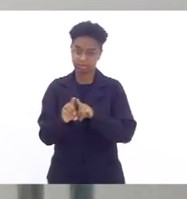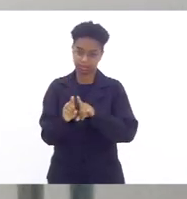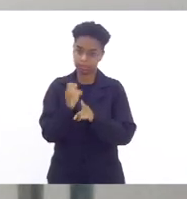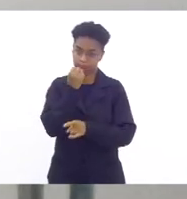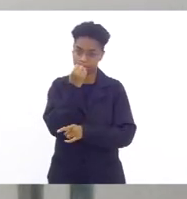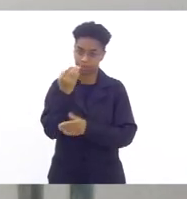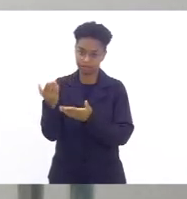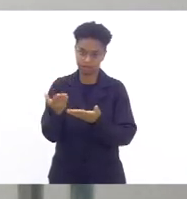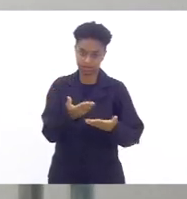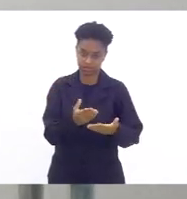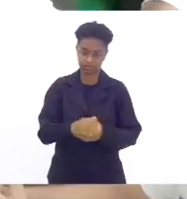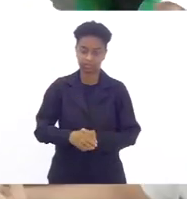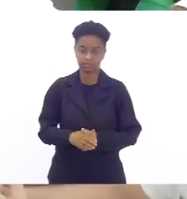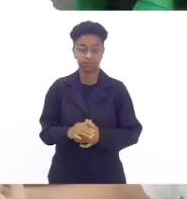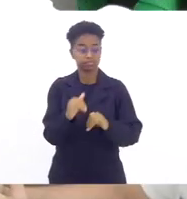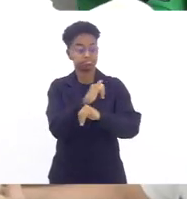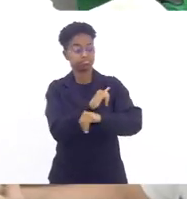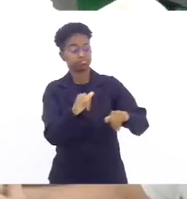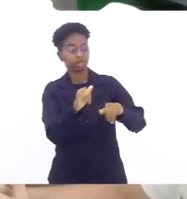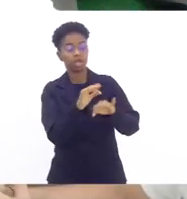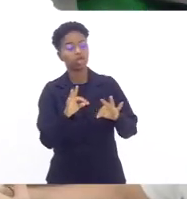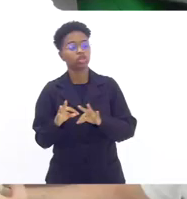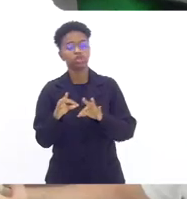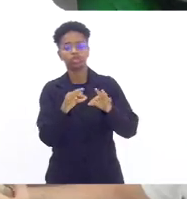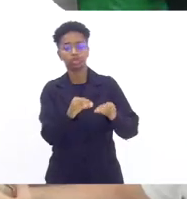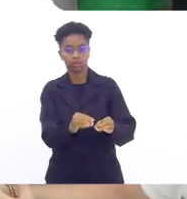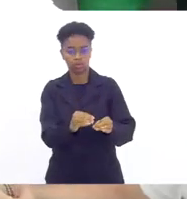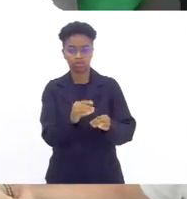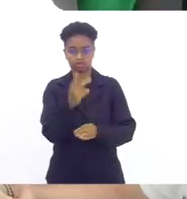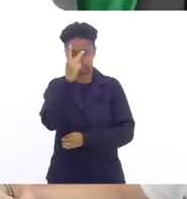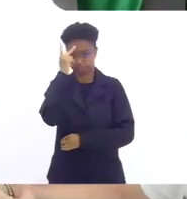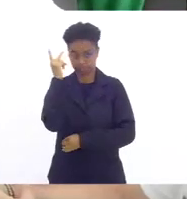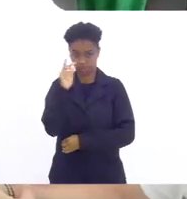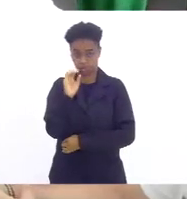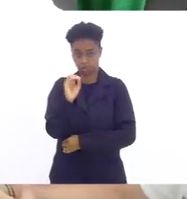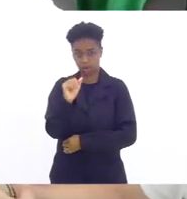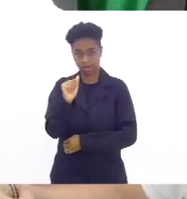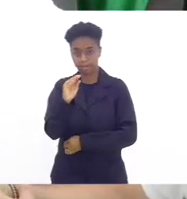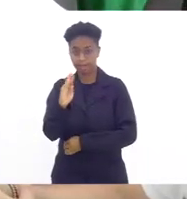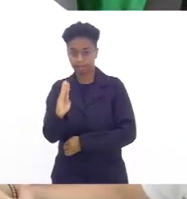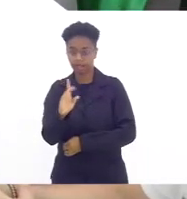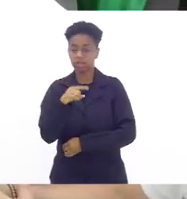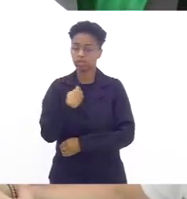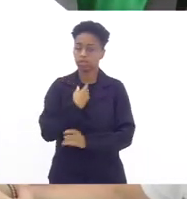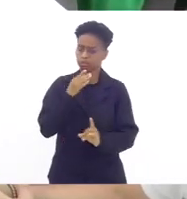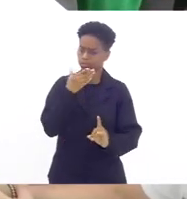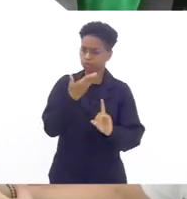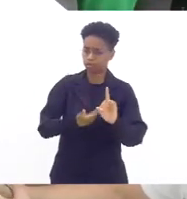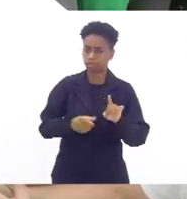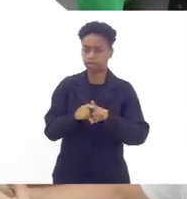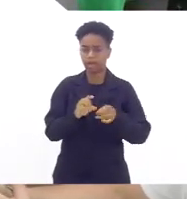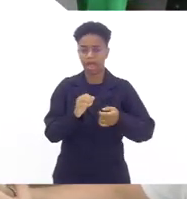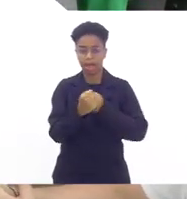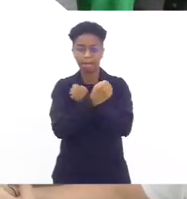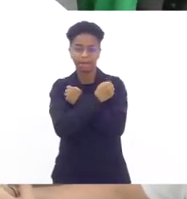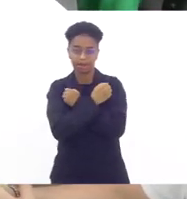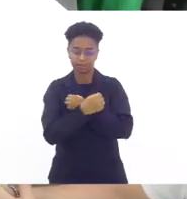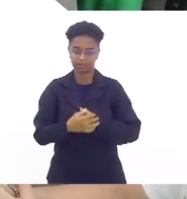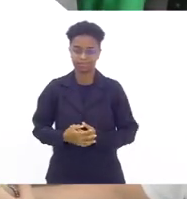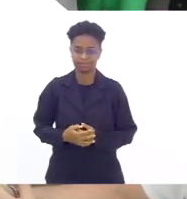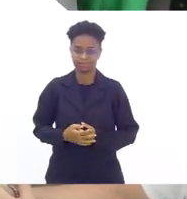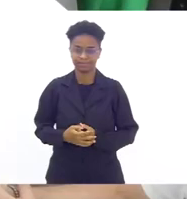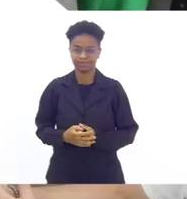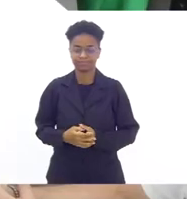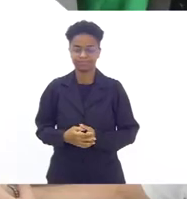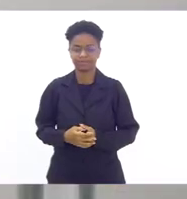bem-vinda transmita a todos Luciano Bandeira e todos o nosso reconhecimento nosso abraço Ecológico muito bem